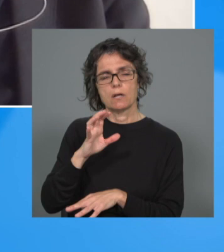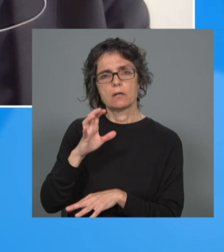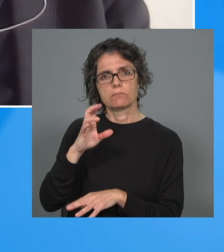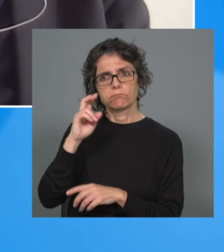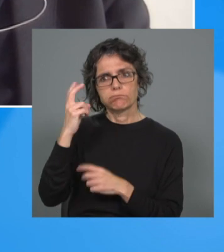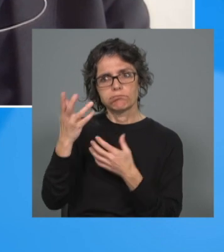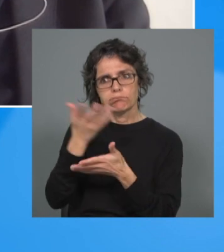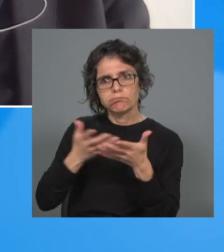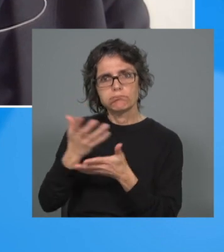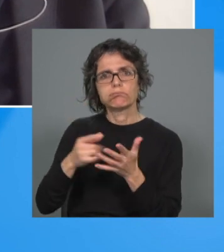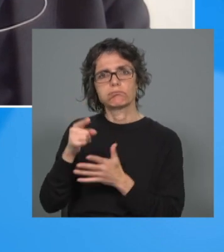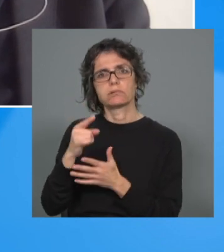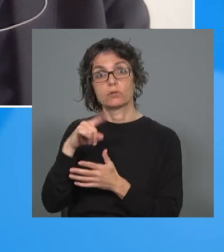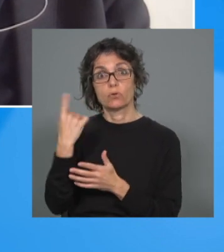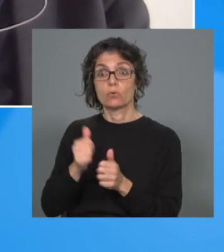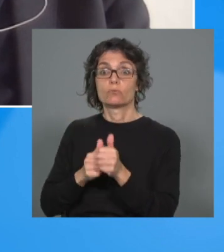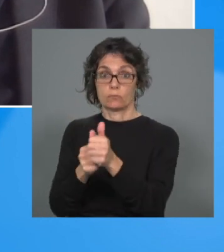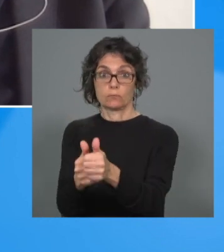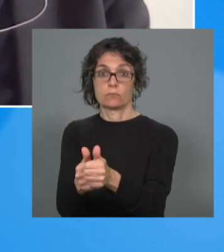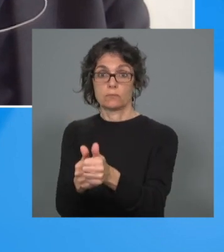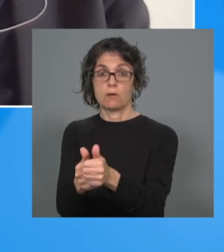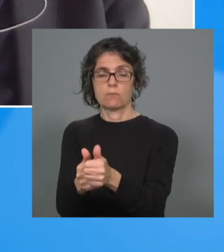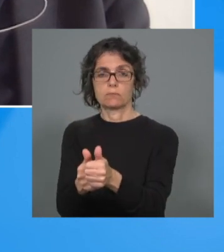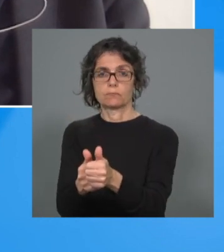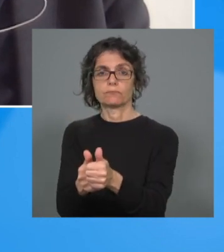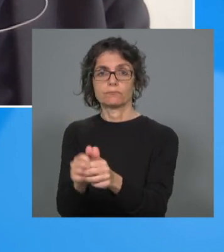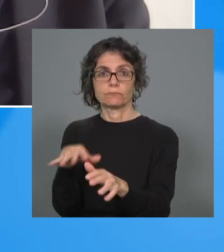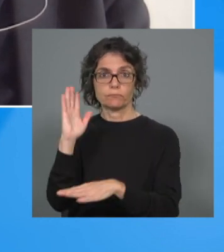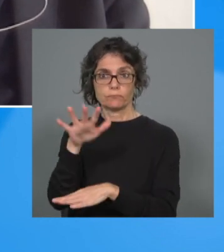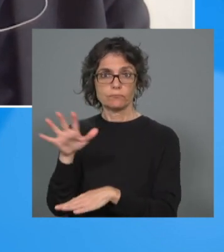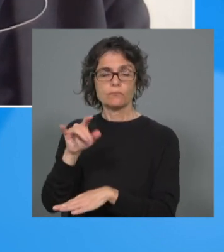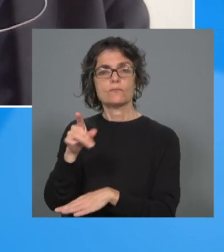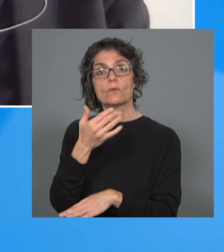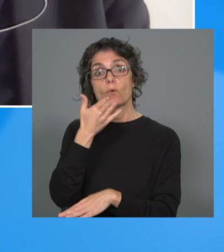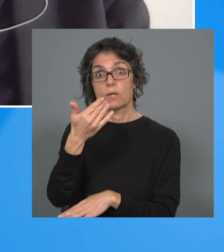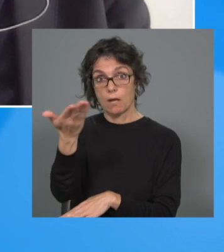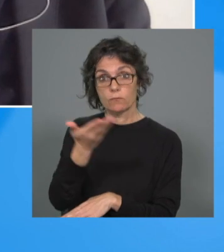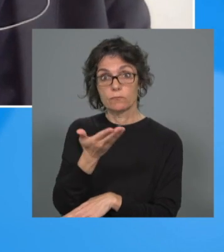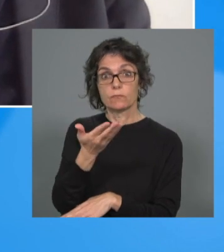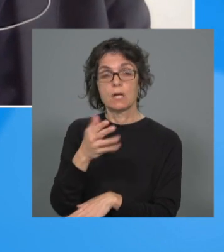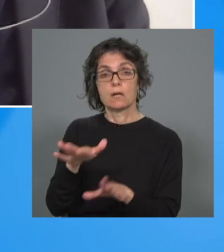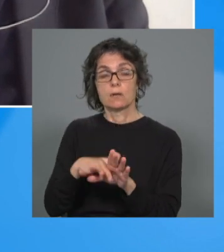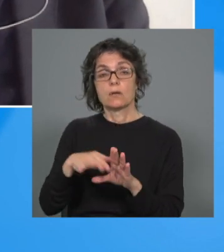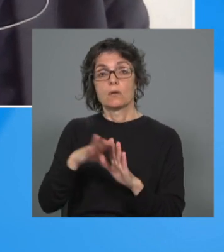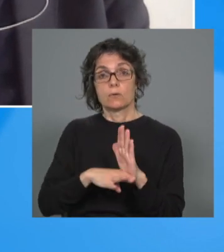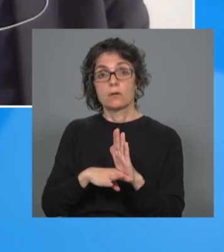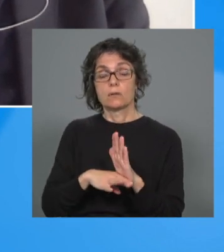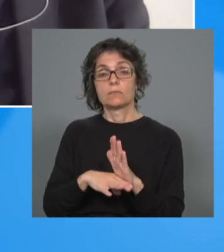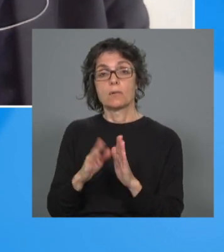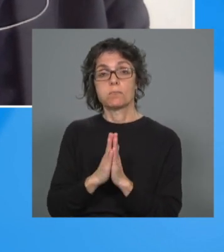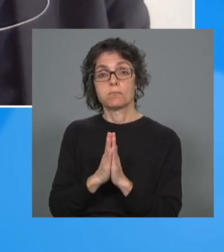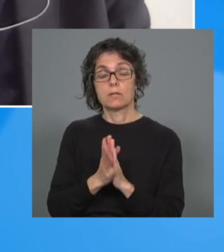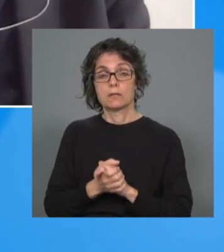estar atentos ao desenrolar desta reflexão. Padre Jardim Moreira, muito obrigado pela sua participação hoje aqui no programa